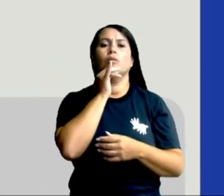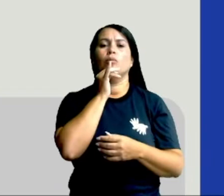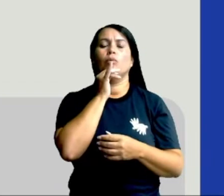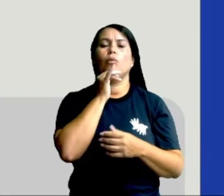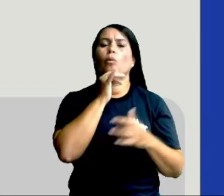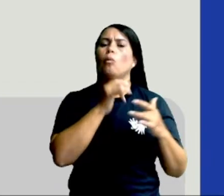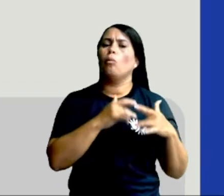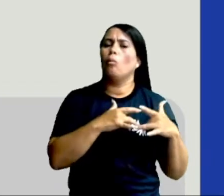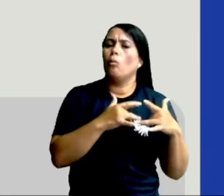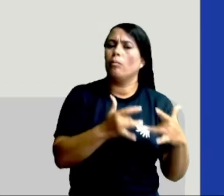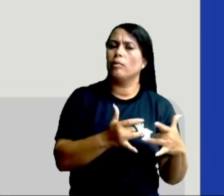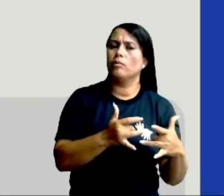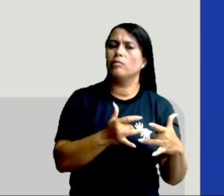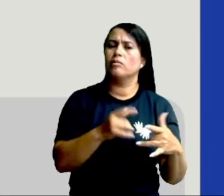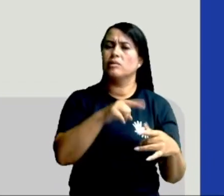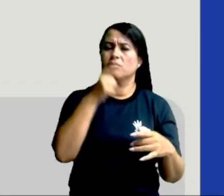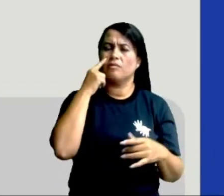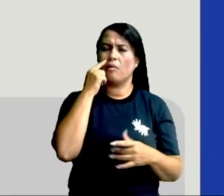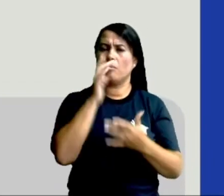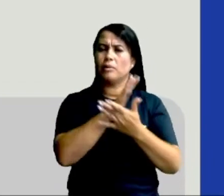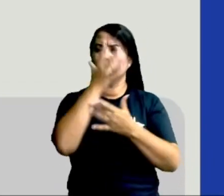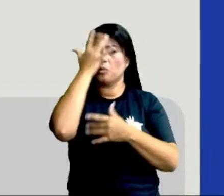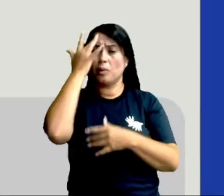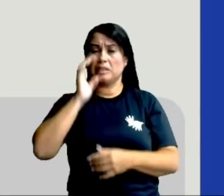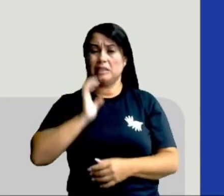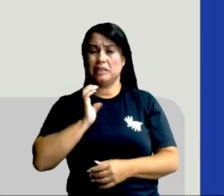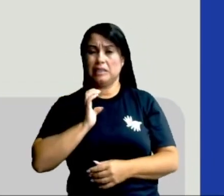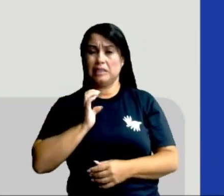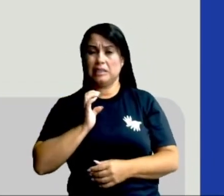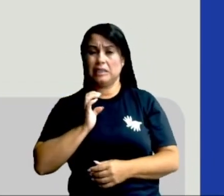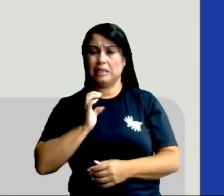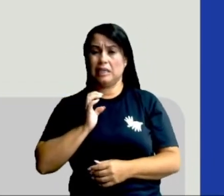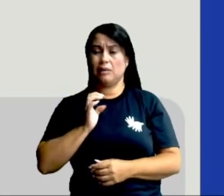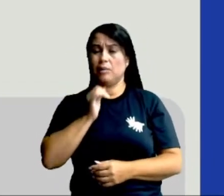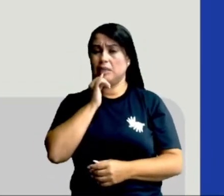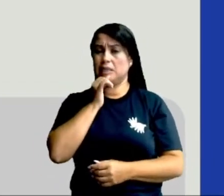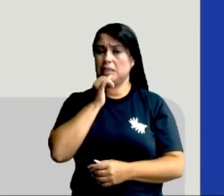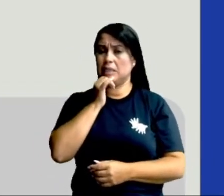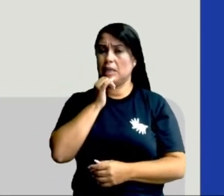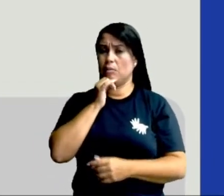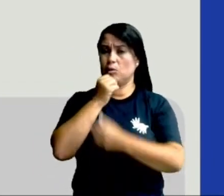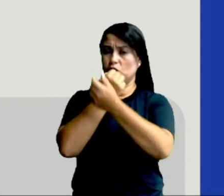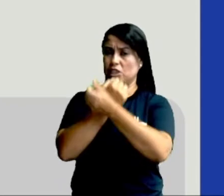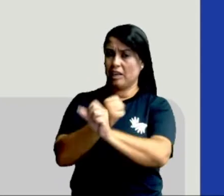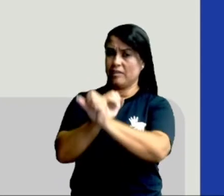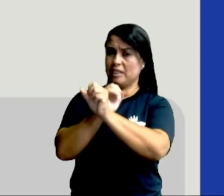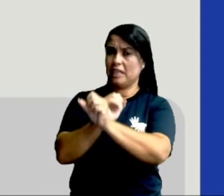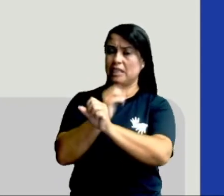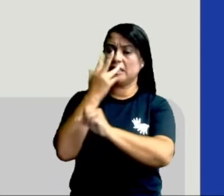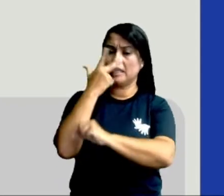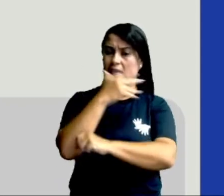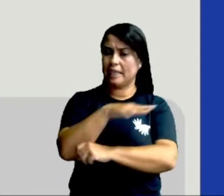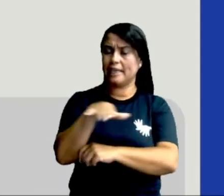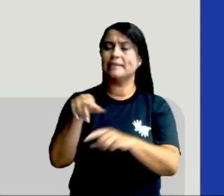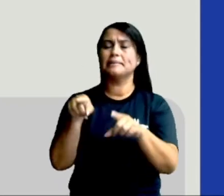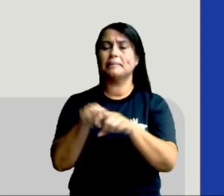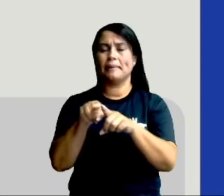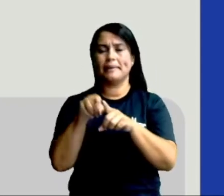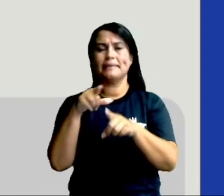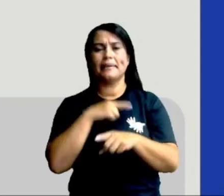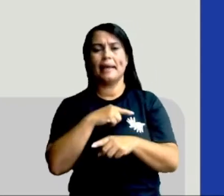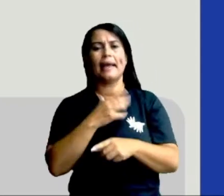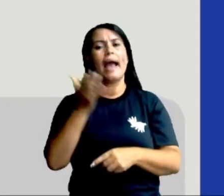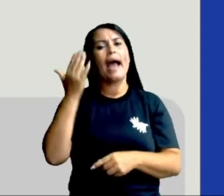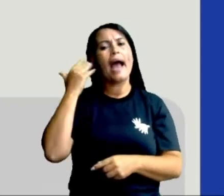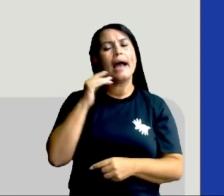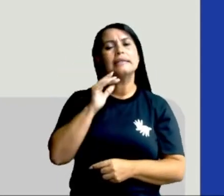escravizado. Que também existem crianças que são escravizadas. A gente mudou um pouquinho de um âmbito que só eram os